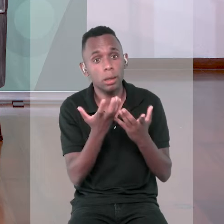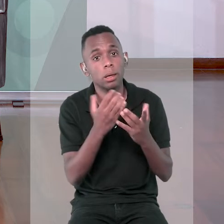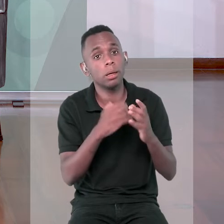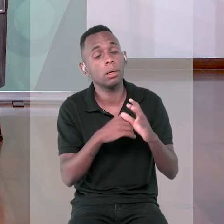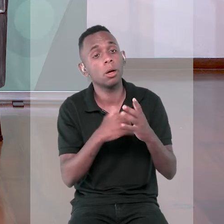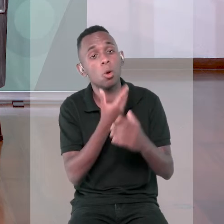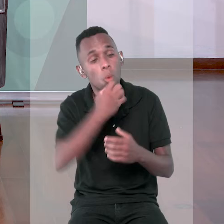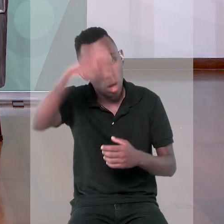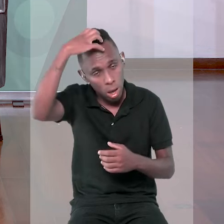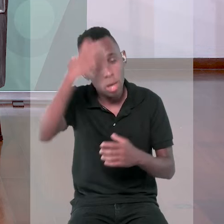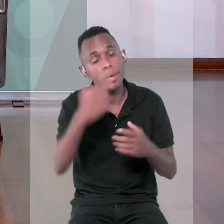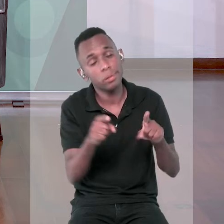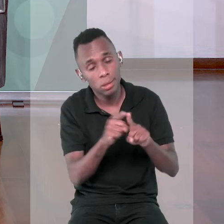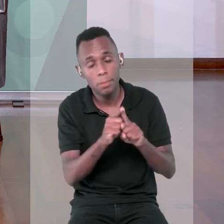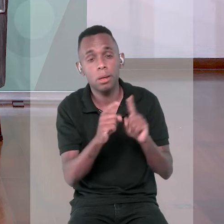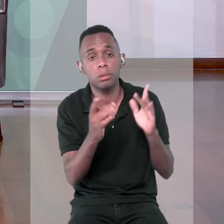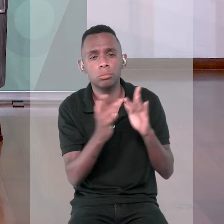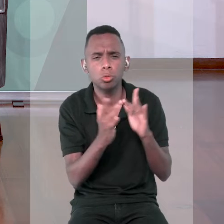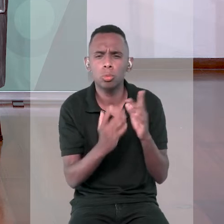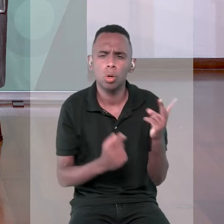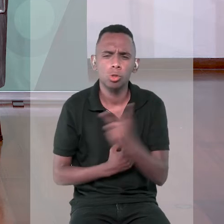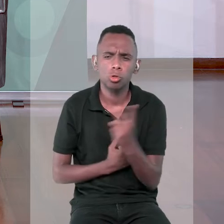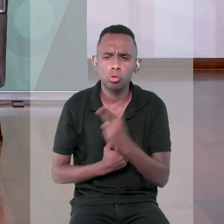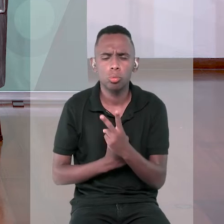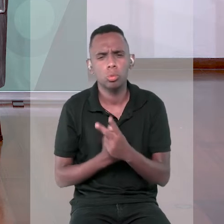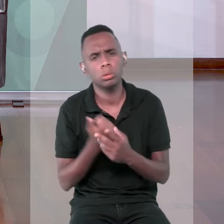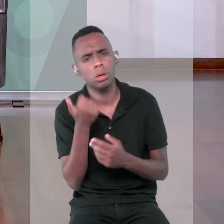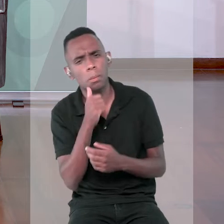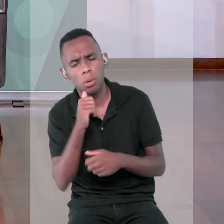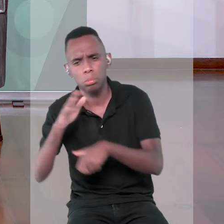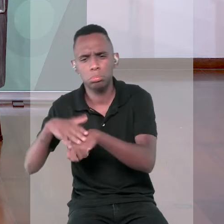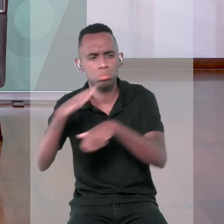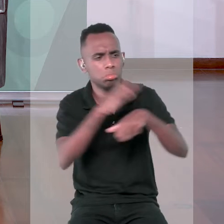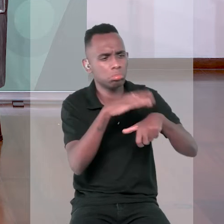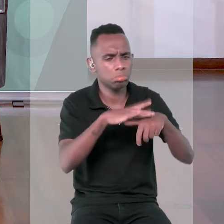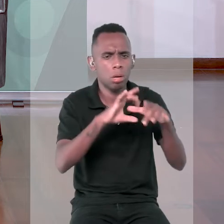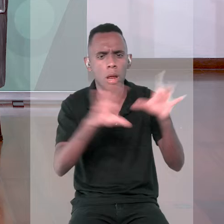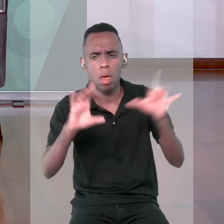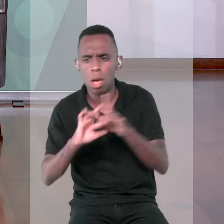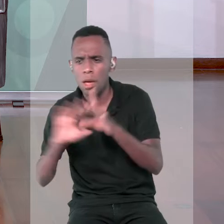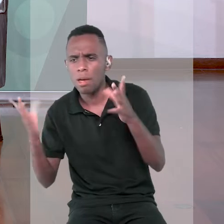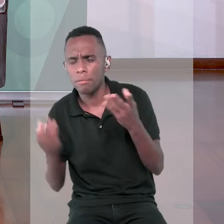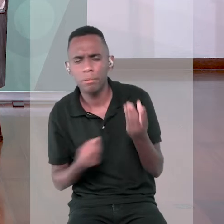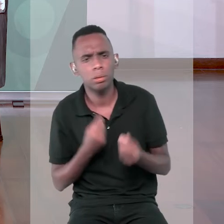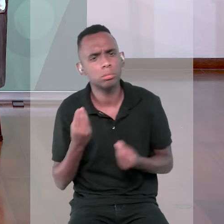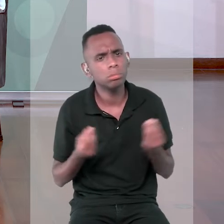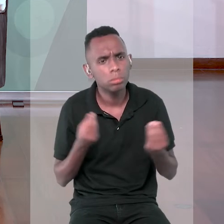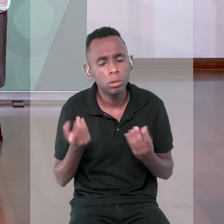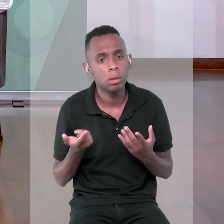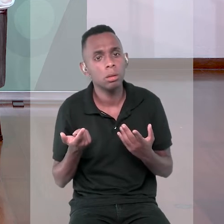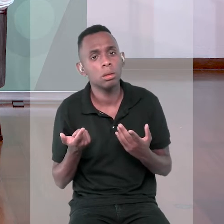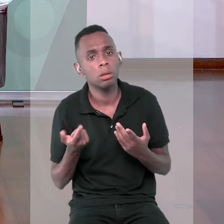Carlos VII, tanto fez que foi. Essas 2 mulheres tão autônomas, tão independentes, tão